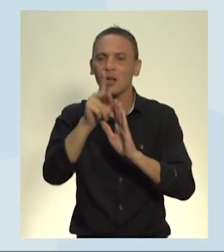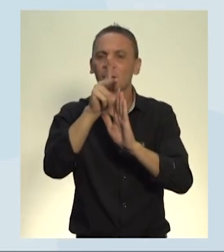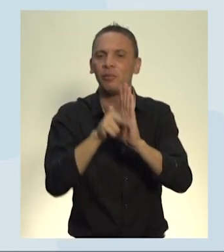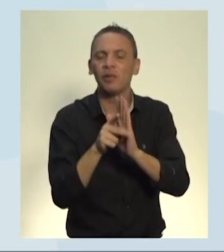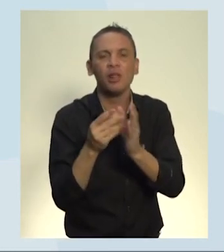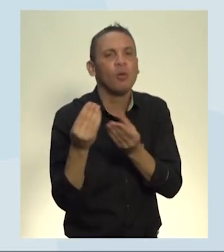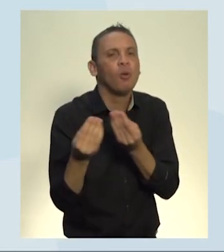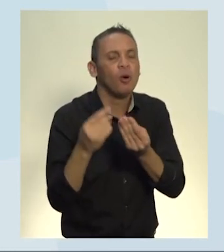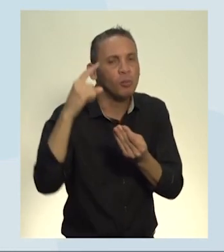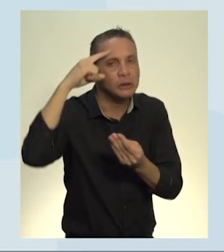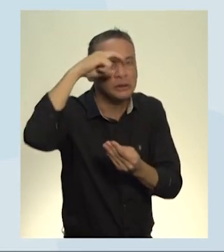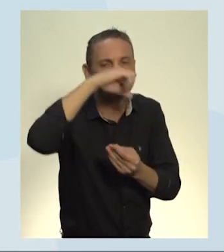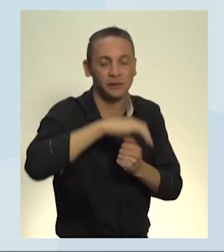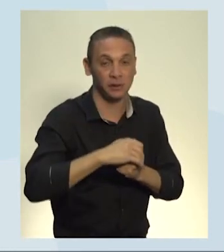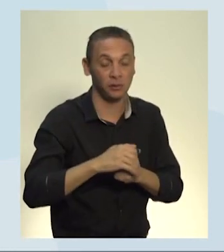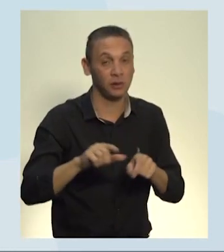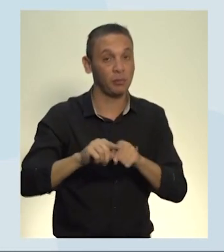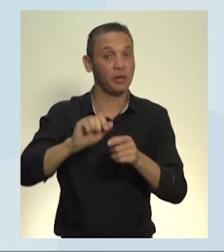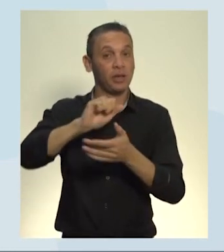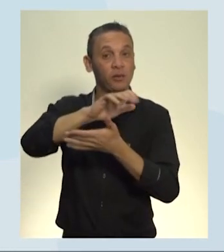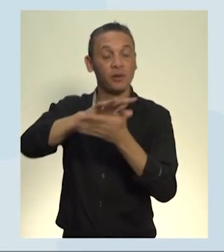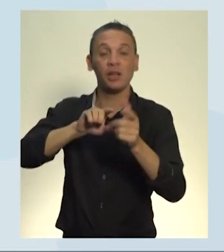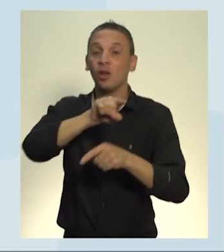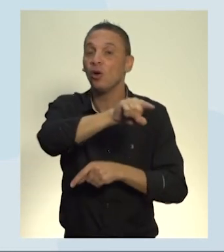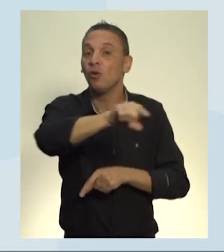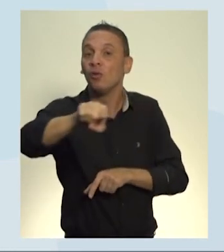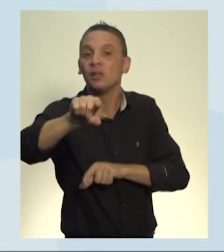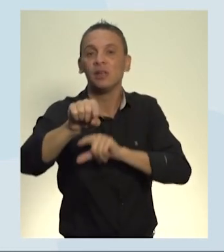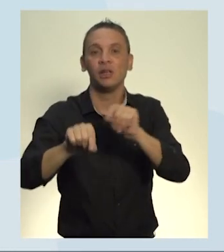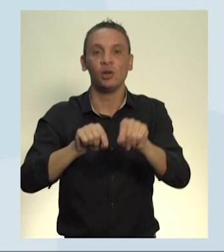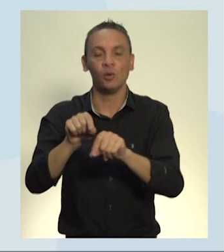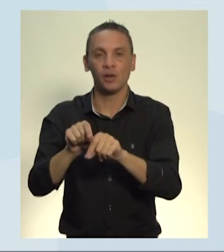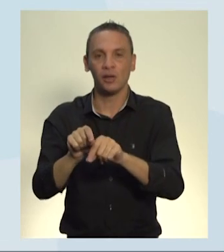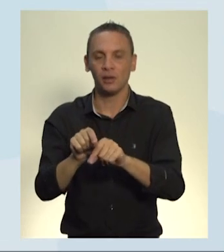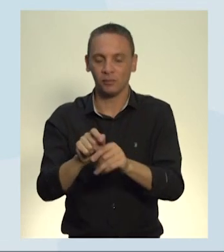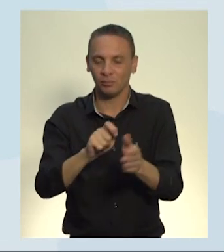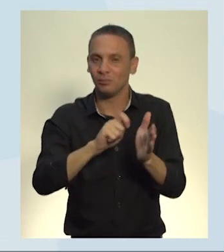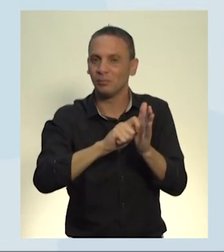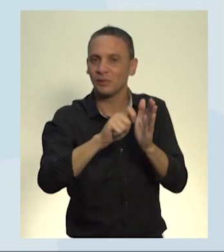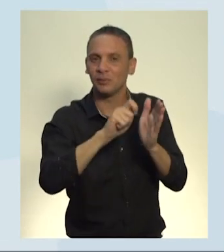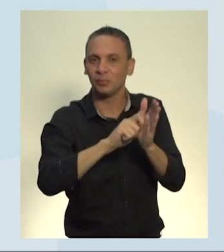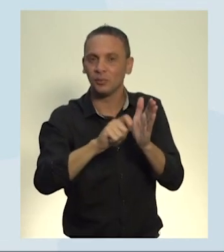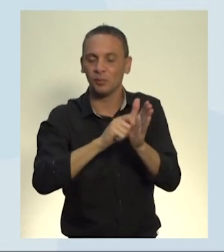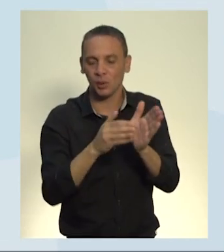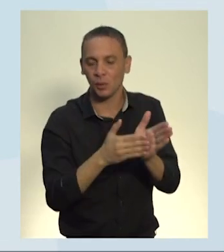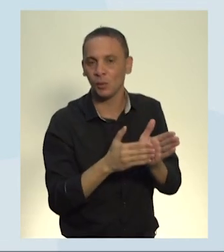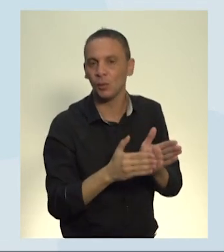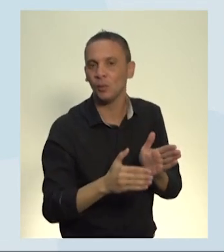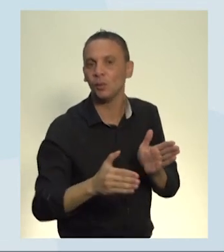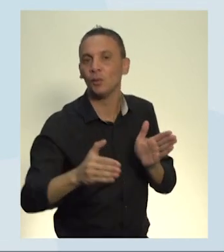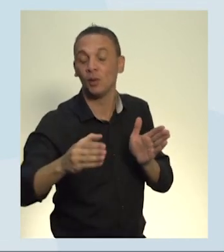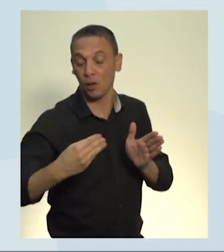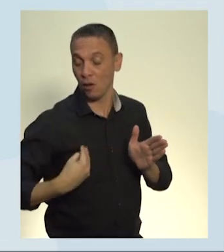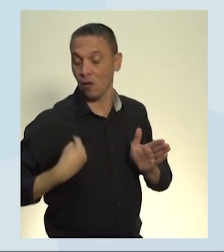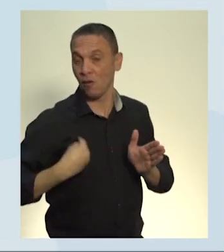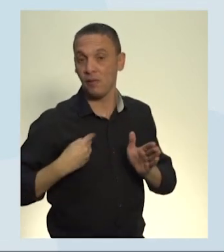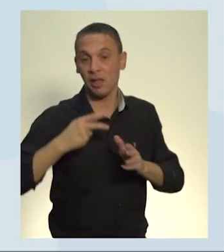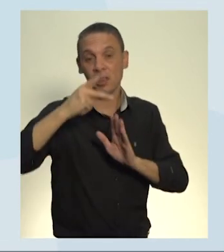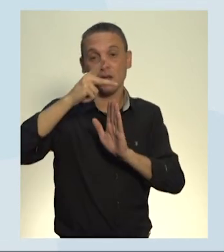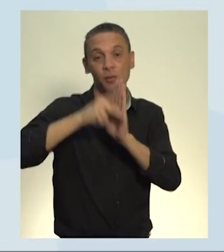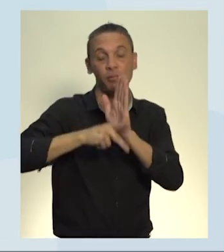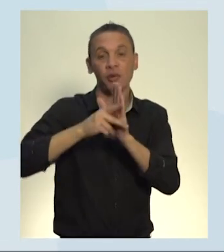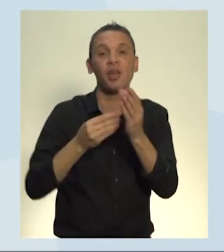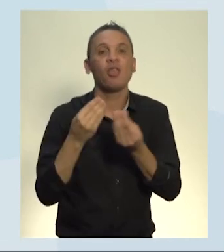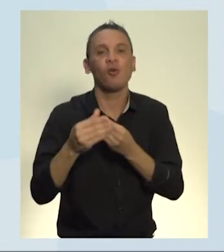de vida? E a atividade era para vocês fazerem uma trajetória para a realização do projeto de vida. Então, olha